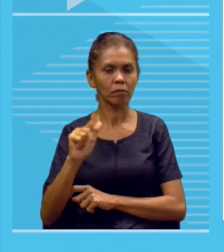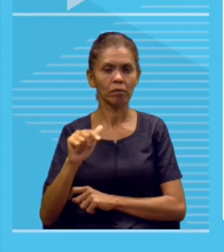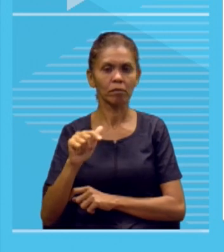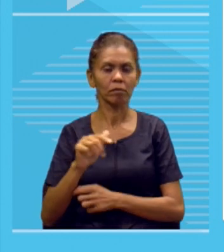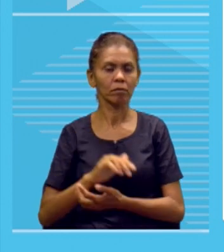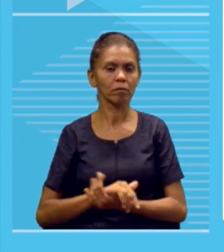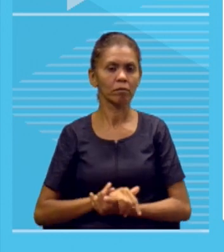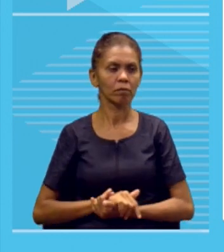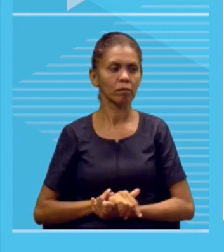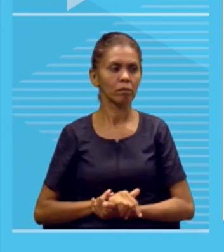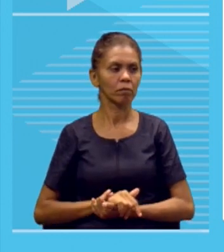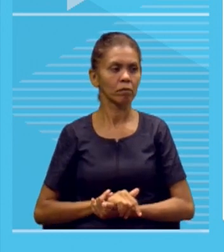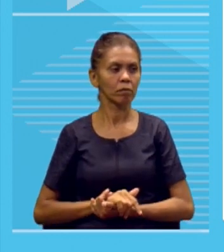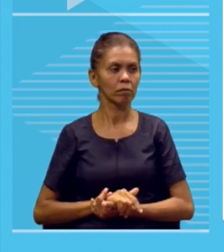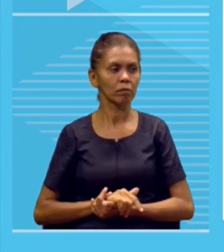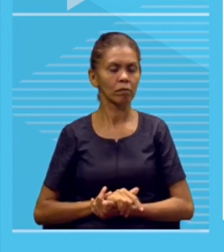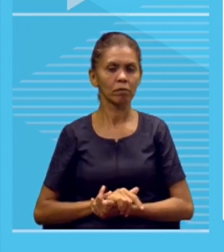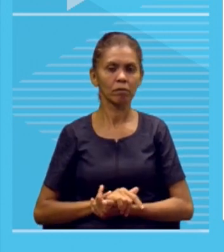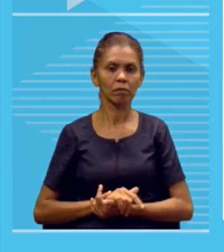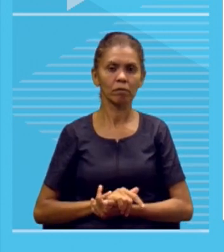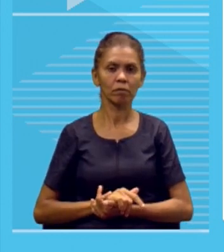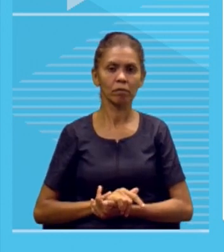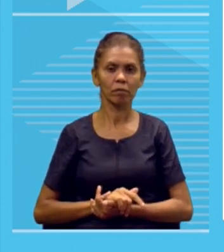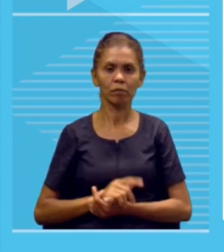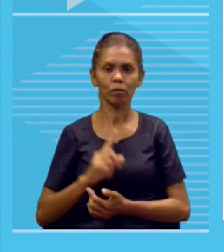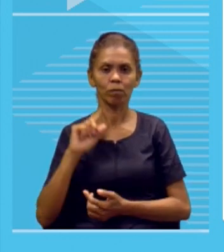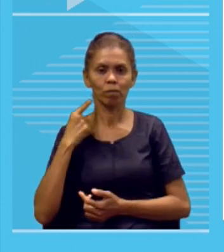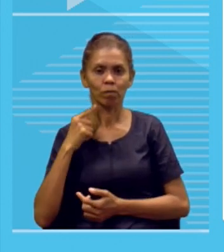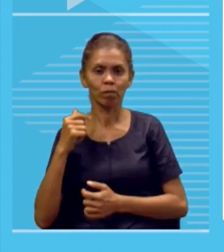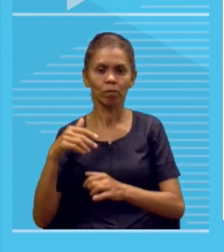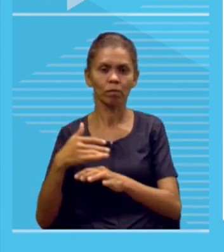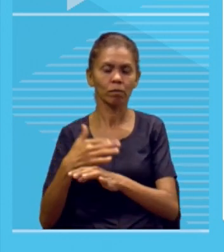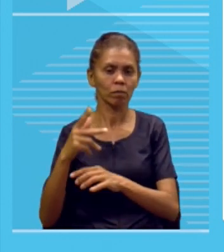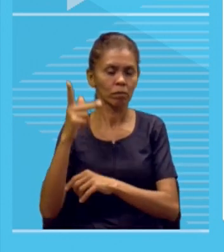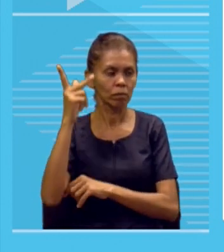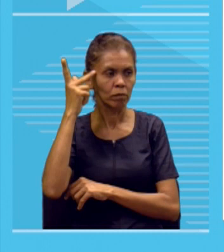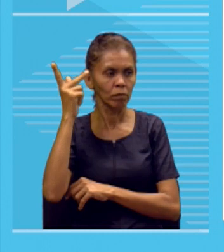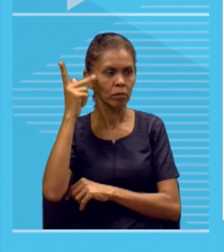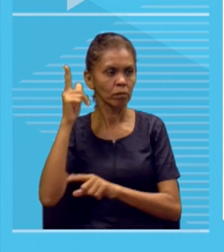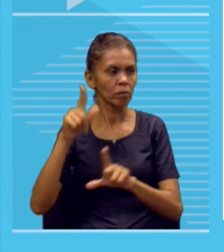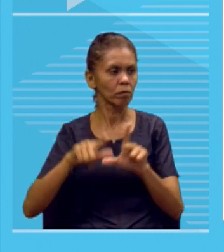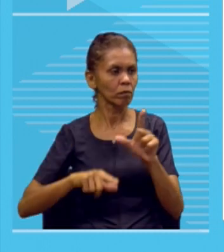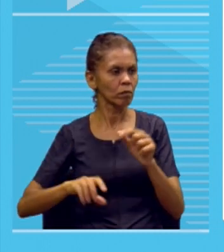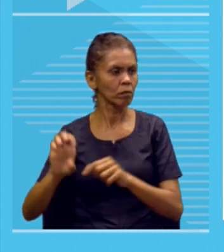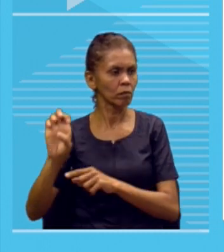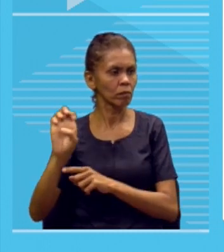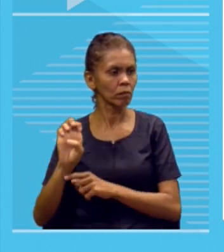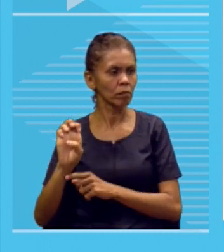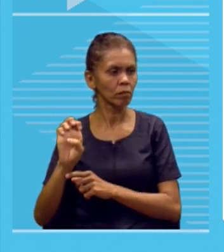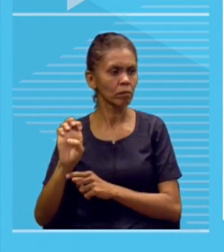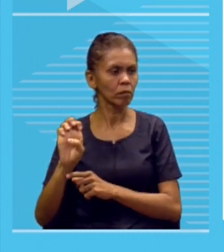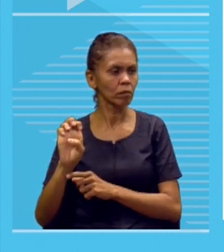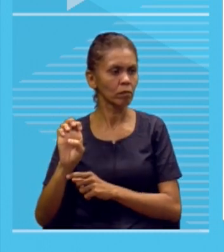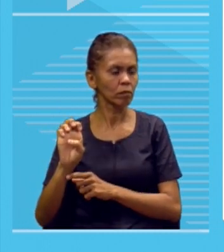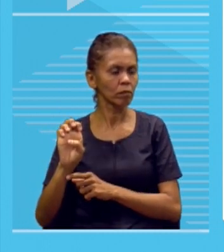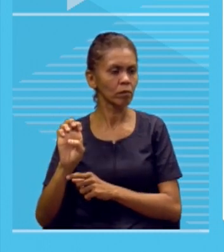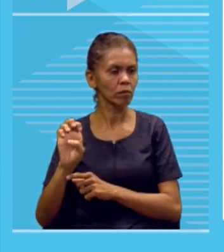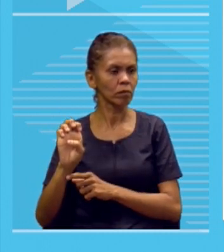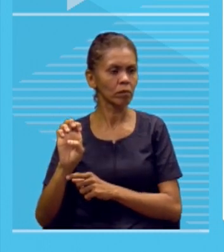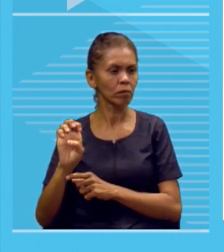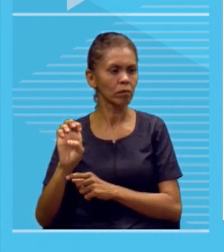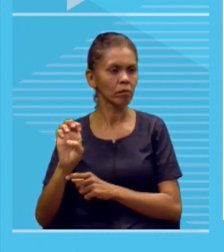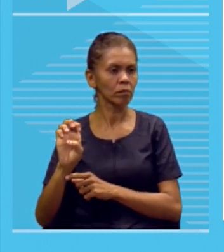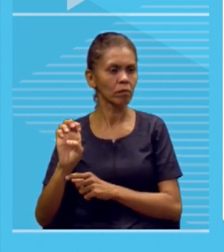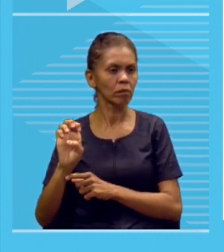questão, né, sobre a poluição na cidade de São Paulo também. Letra E. A urbanização do Brasil não está atrelada